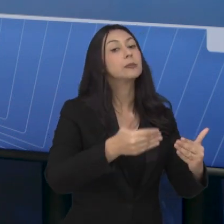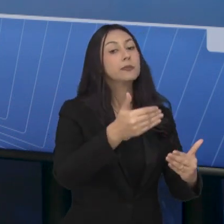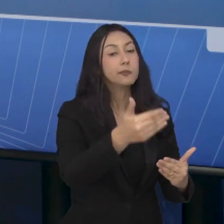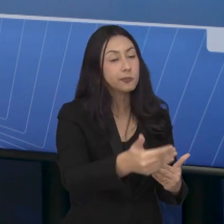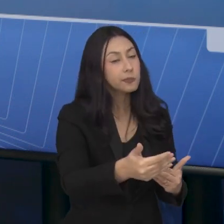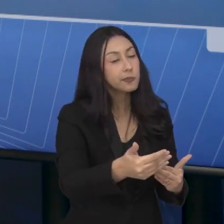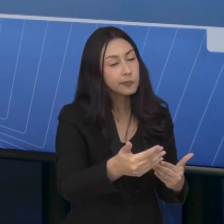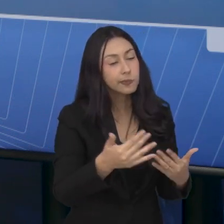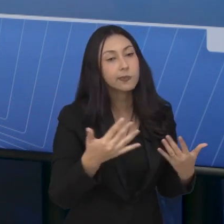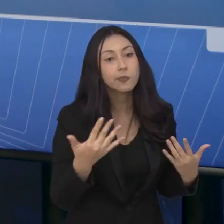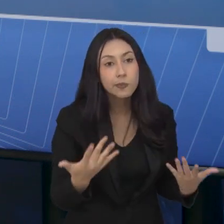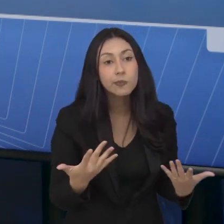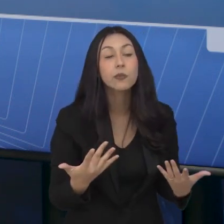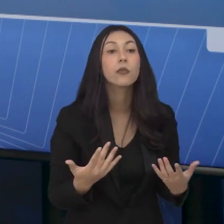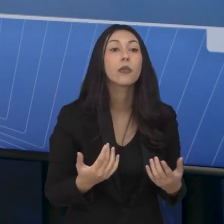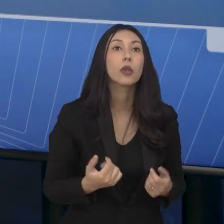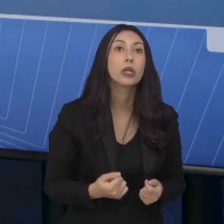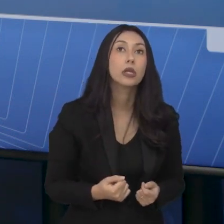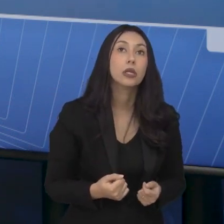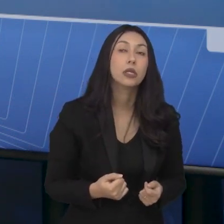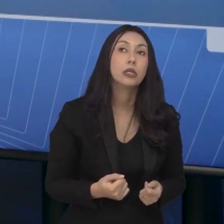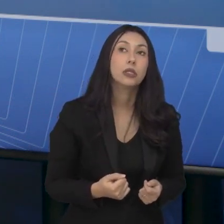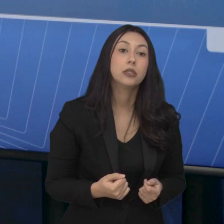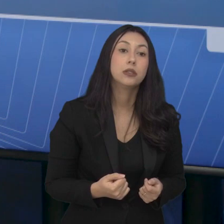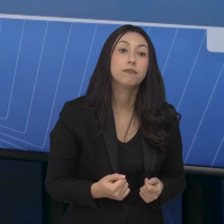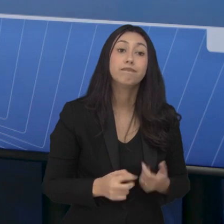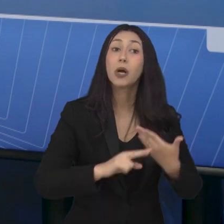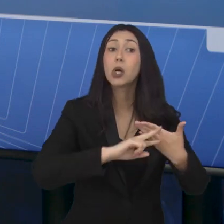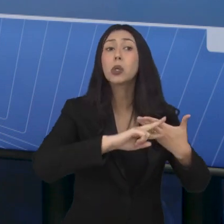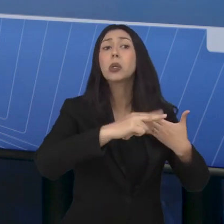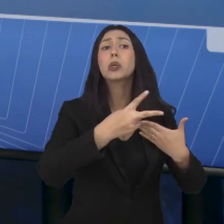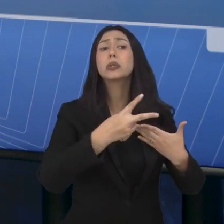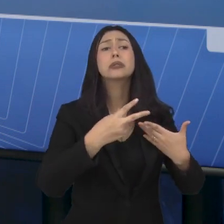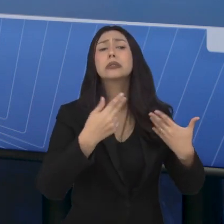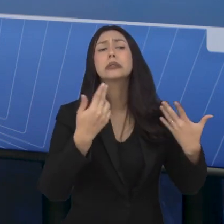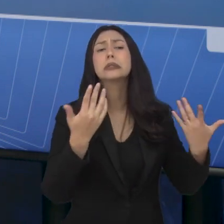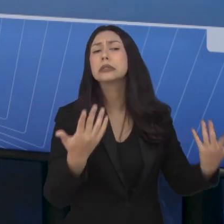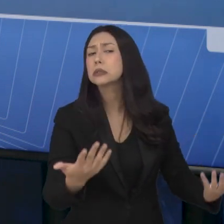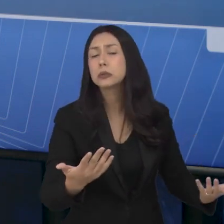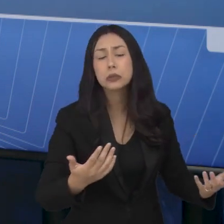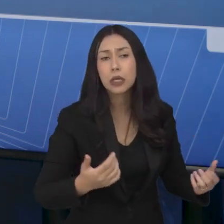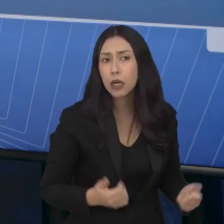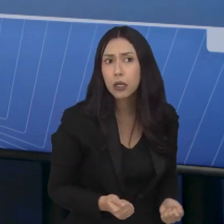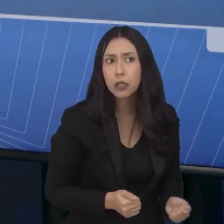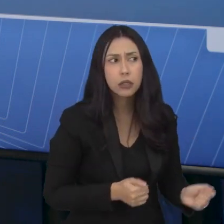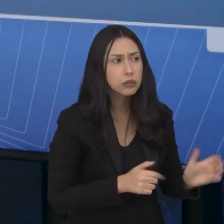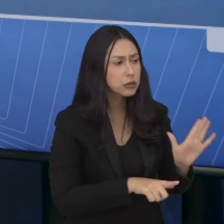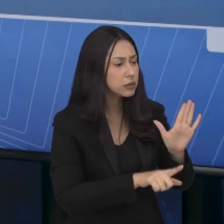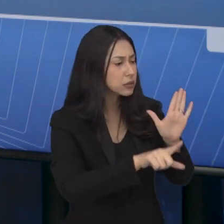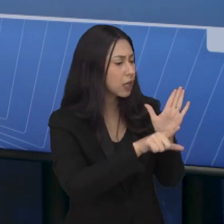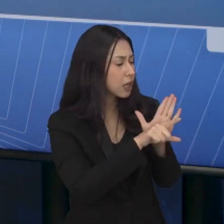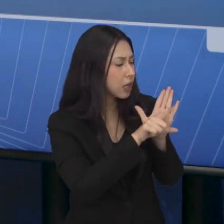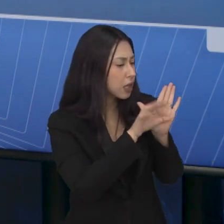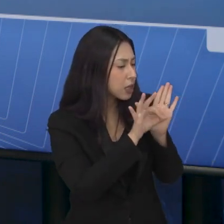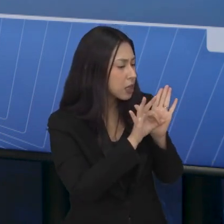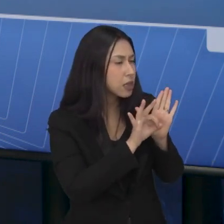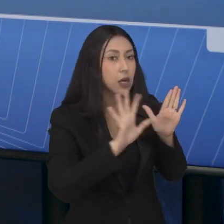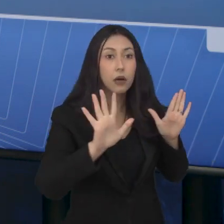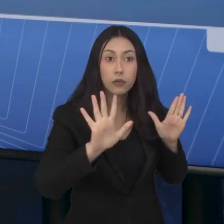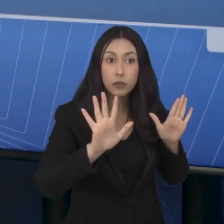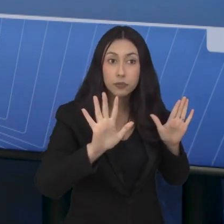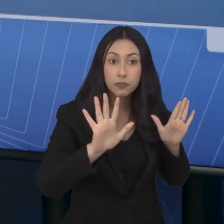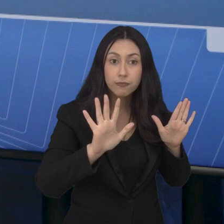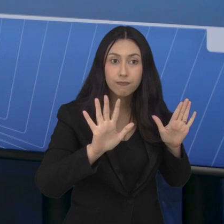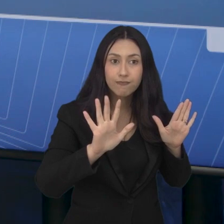né, como viviam os escravos. E qual que foi a consequência dessa legislação, dessa sanção da